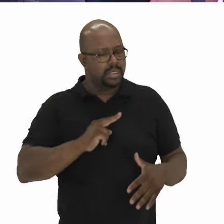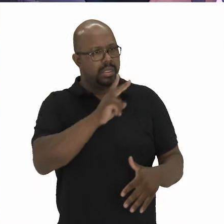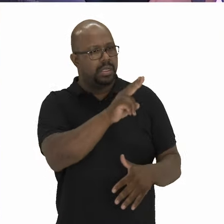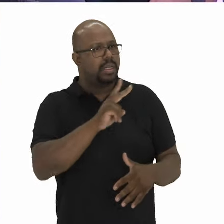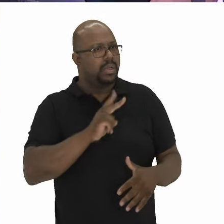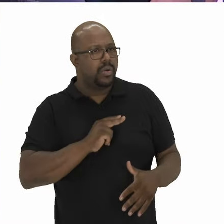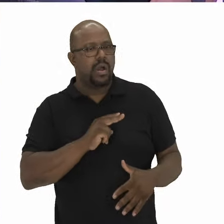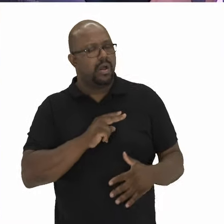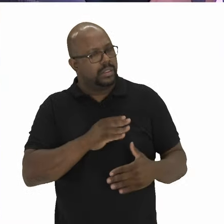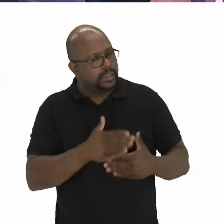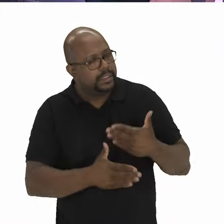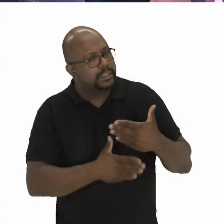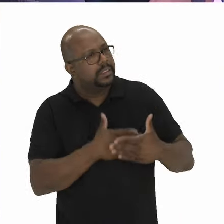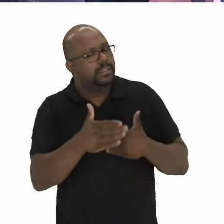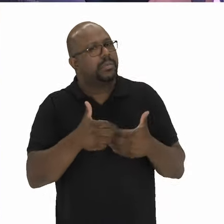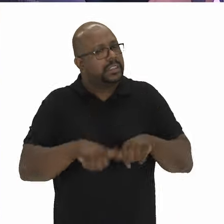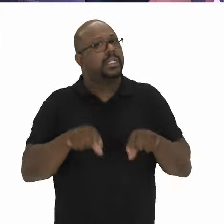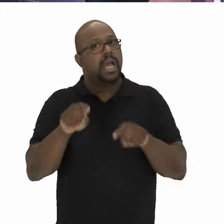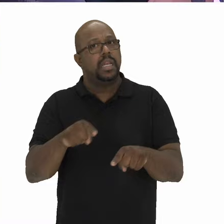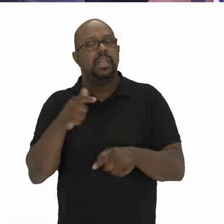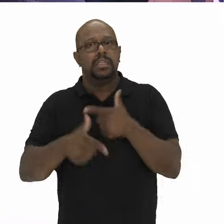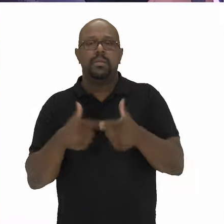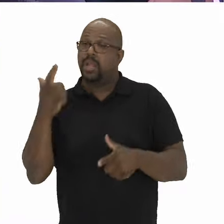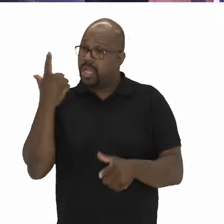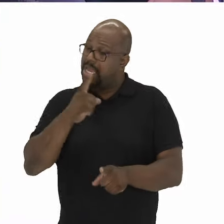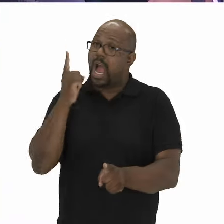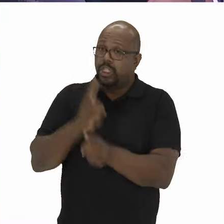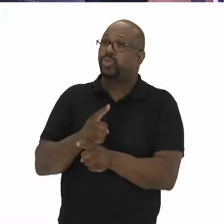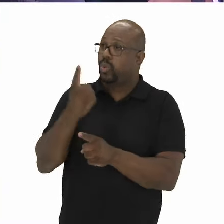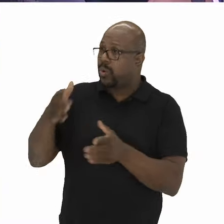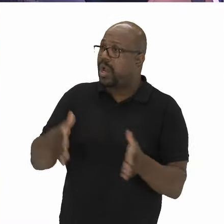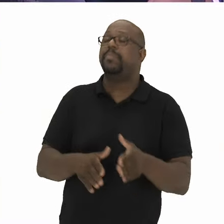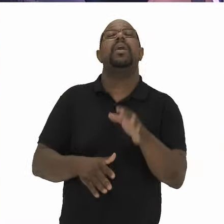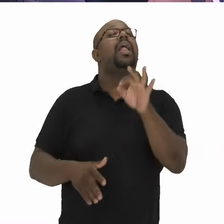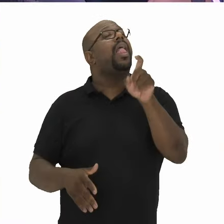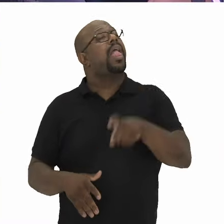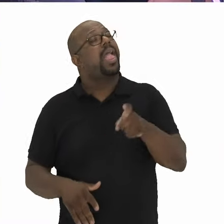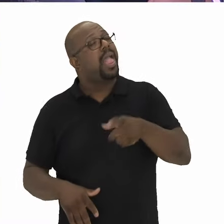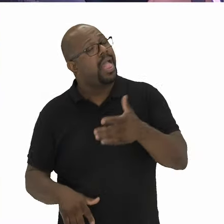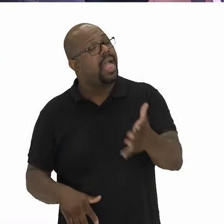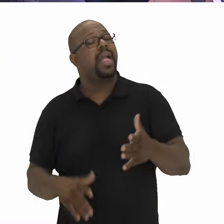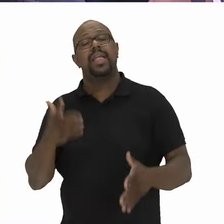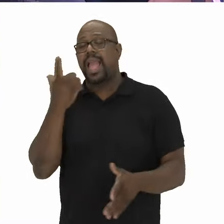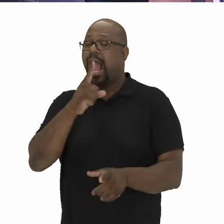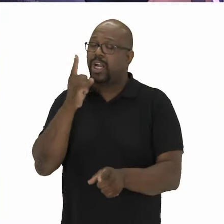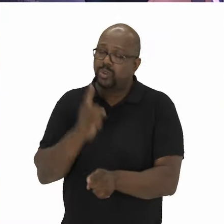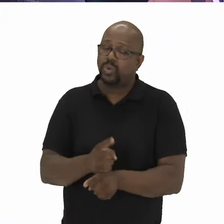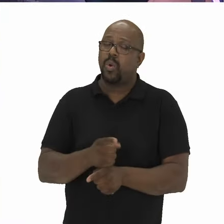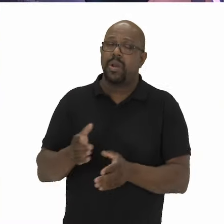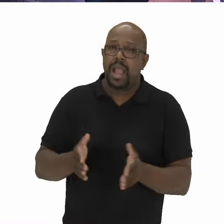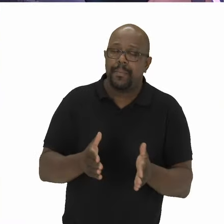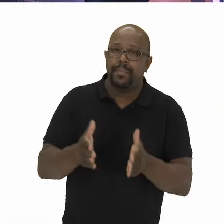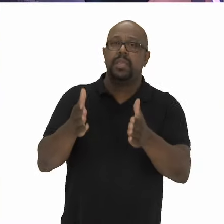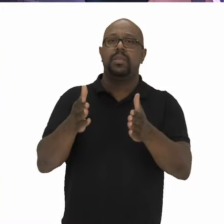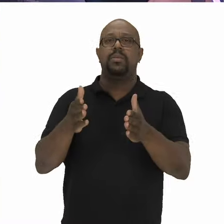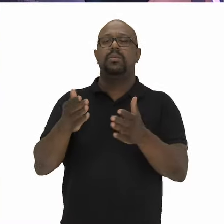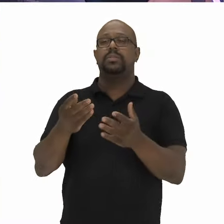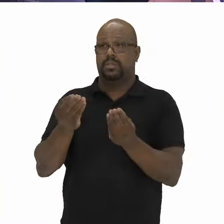o mesmo caminho que ela mas tá ali né e achou um caminho Pois é e achou um